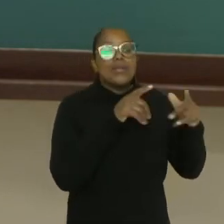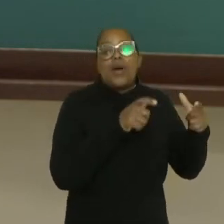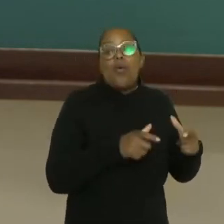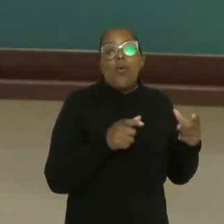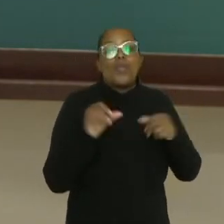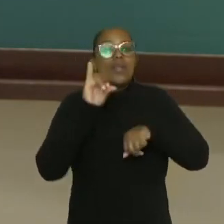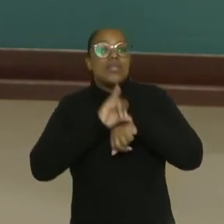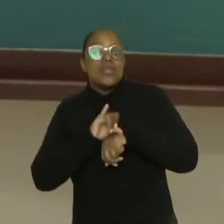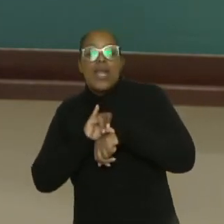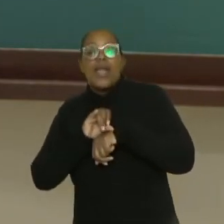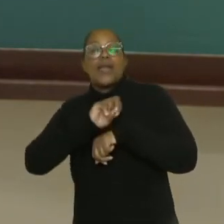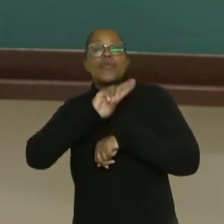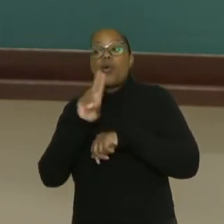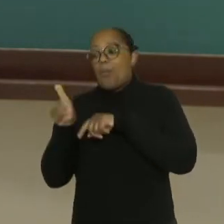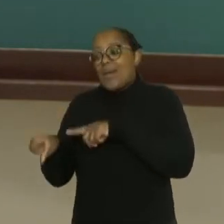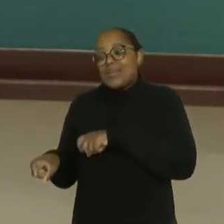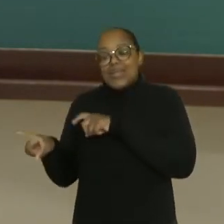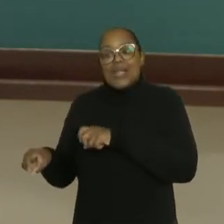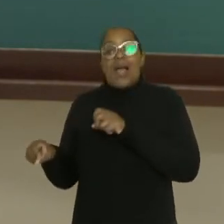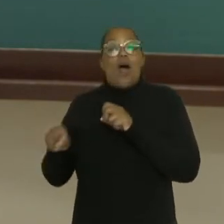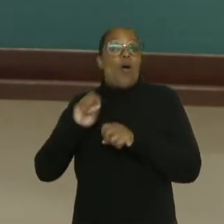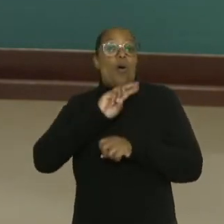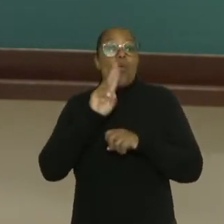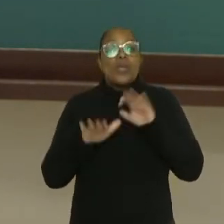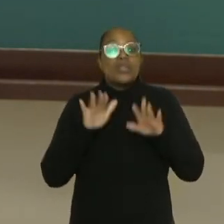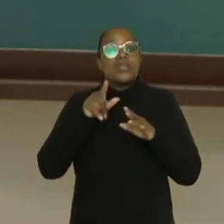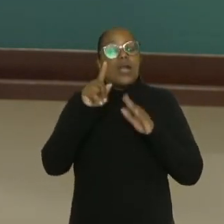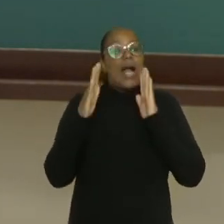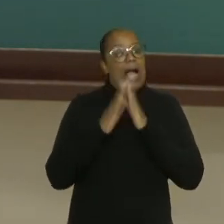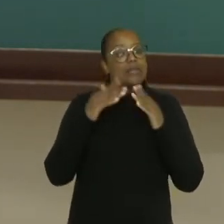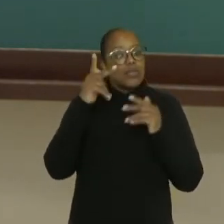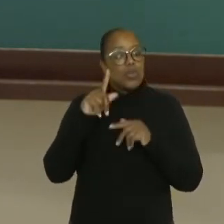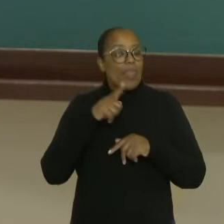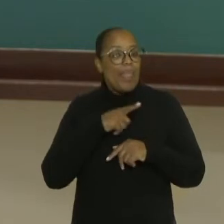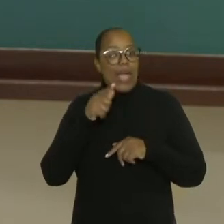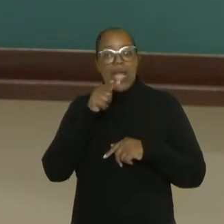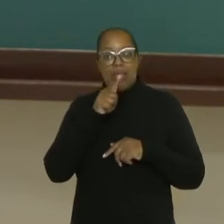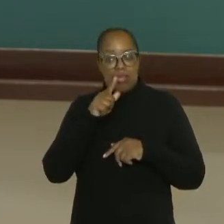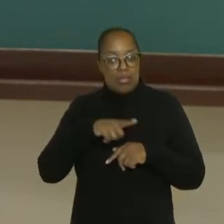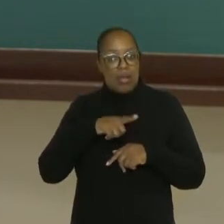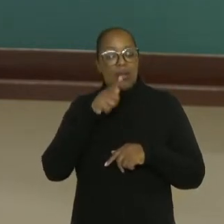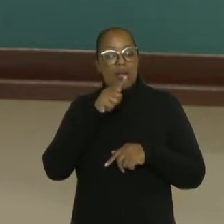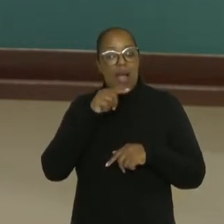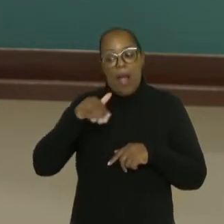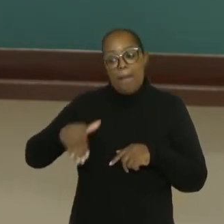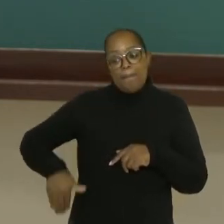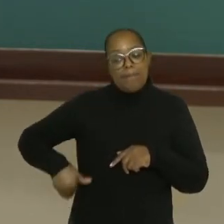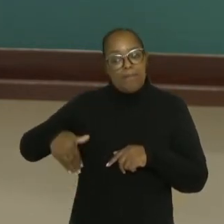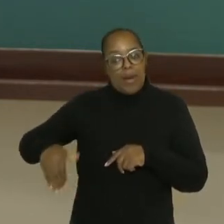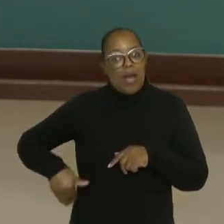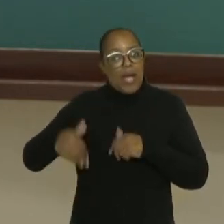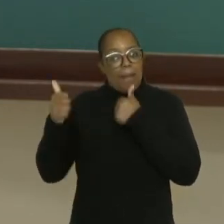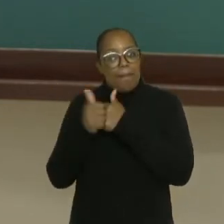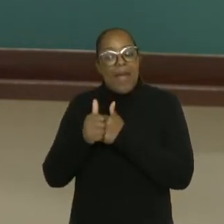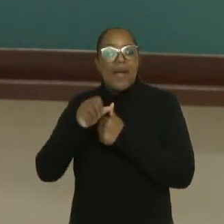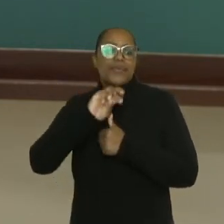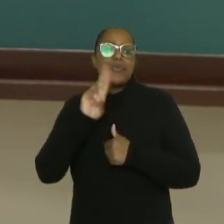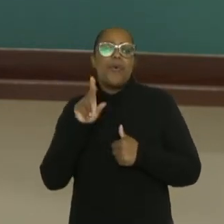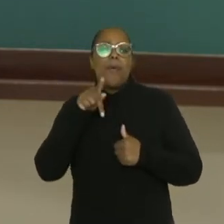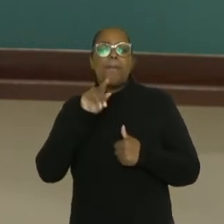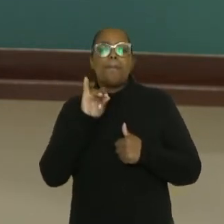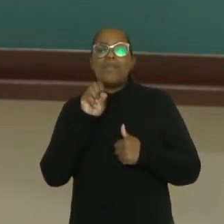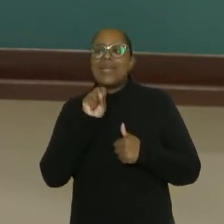opções de lazer, eu tenho aquele prédio com piscina e quadra esportiva, ou eu não tenho nenhuma bola ali para jogar, nem um